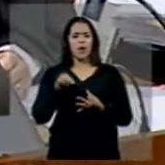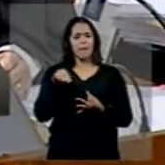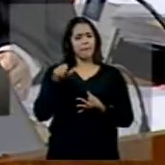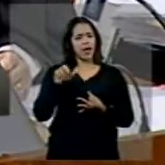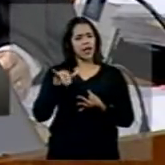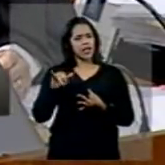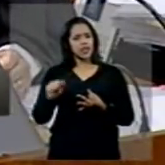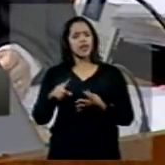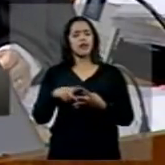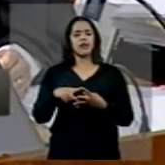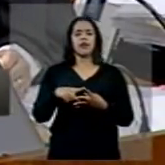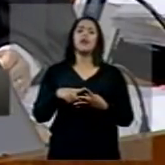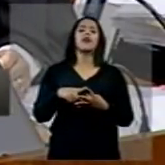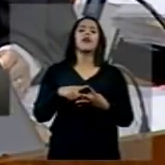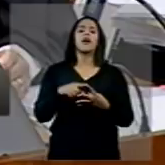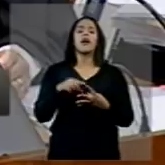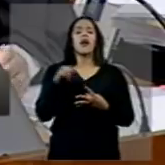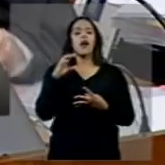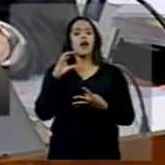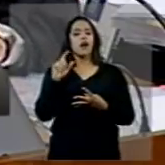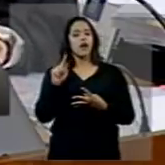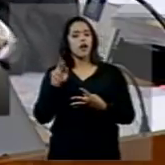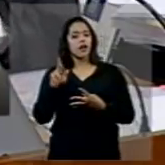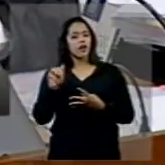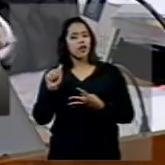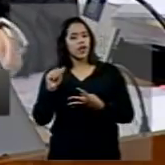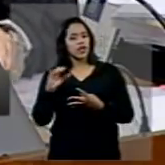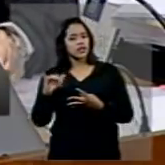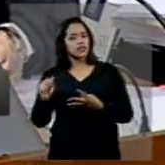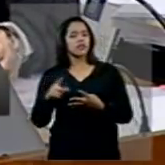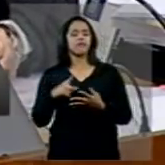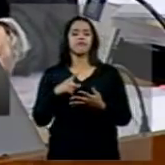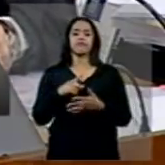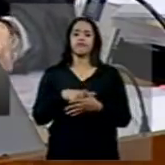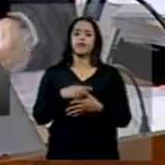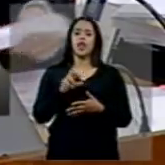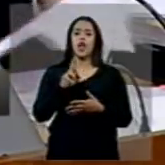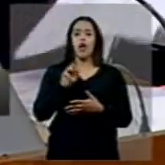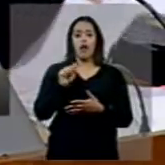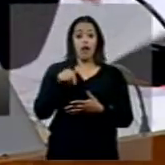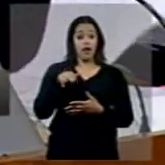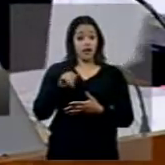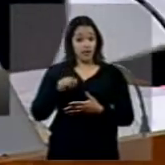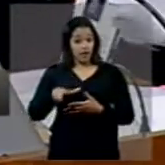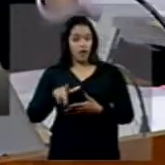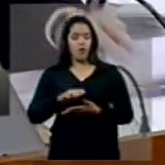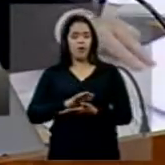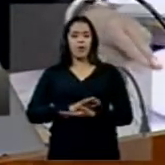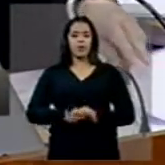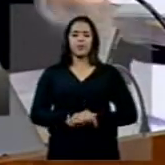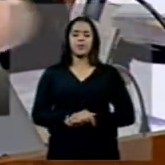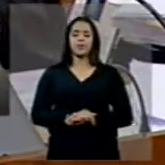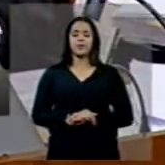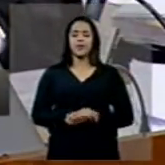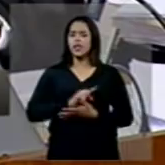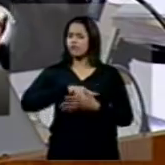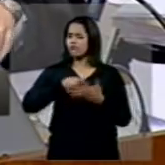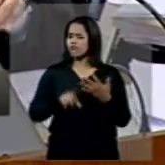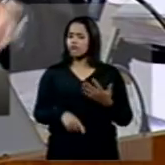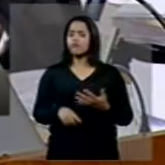também a ministra Grace pela AGU, a doutora Raquel Dotti, pelo Ministério